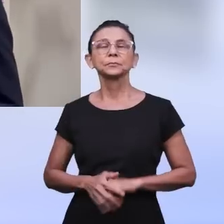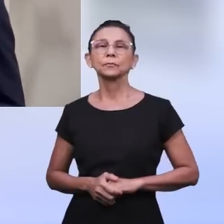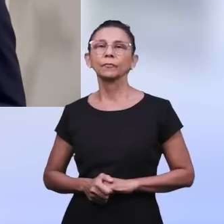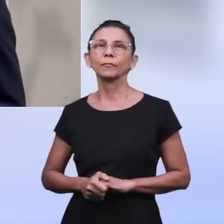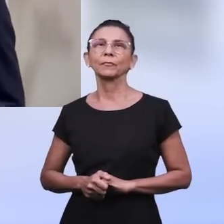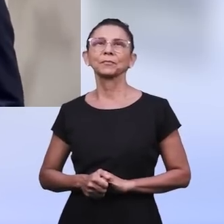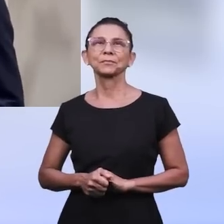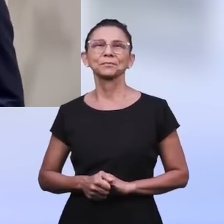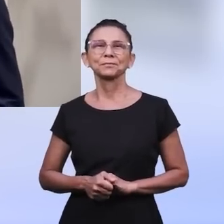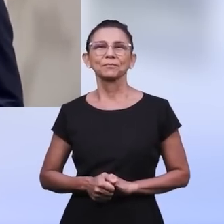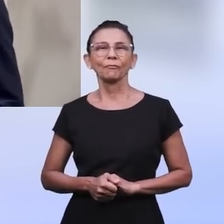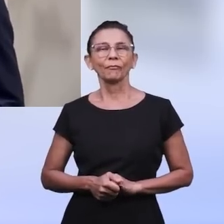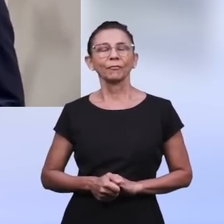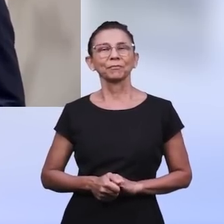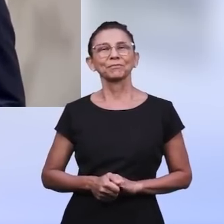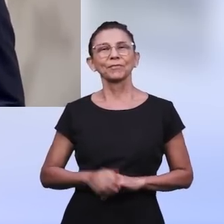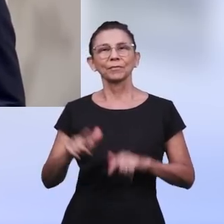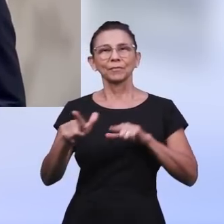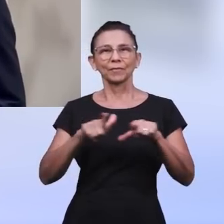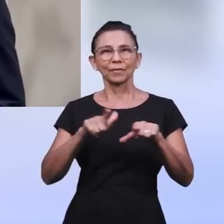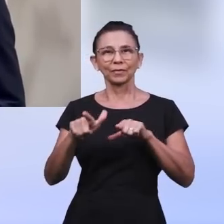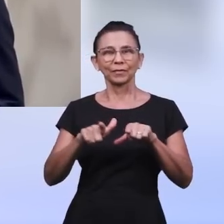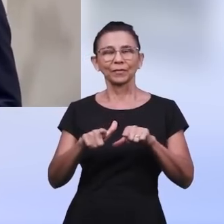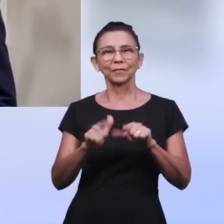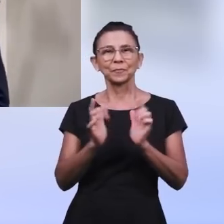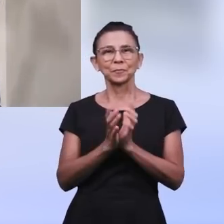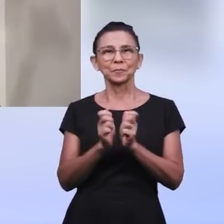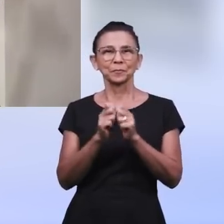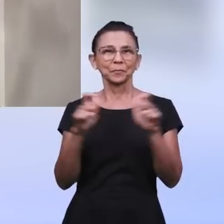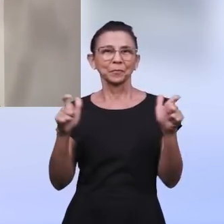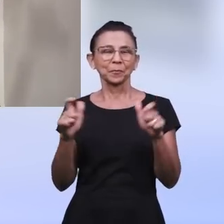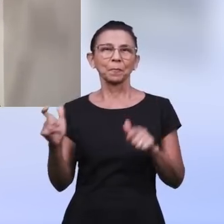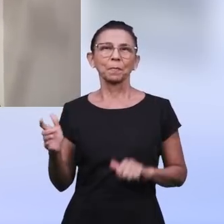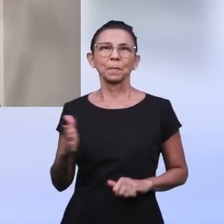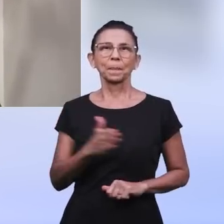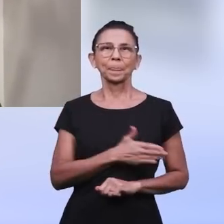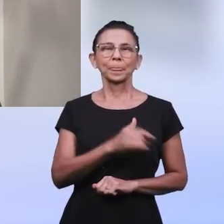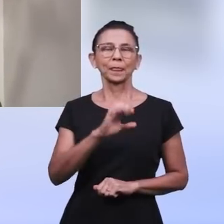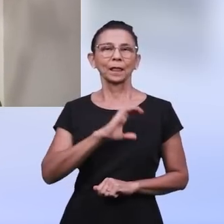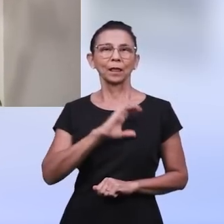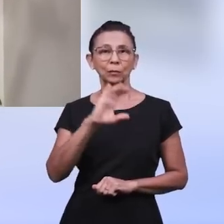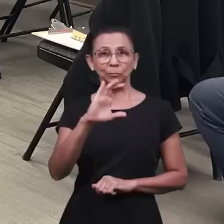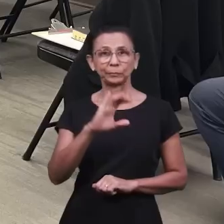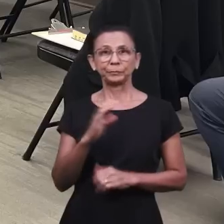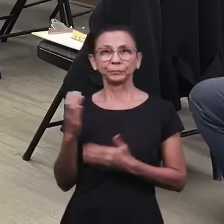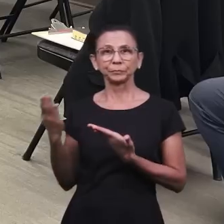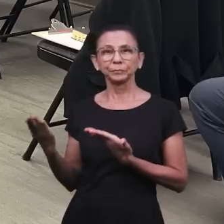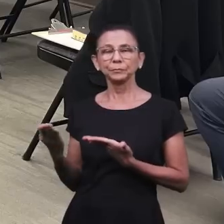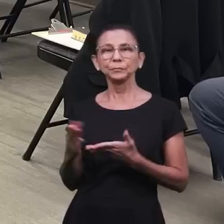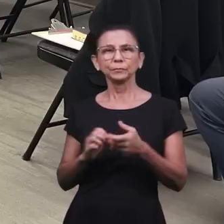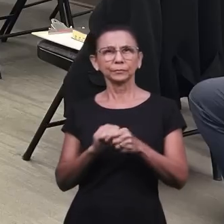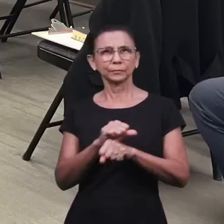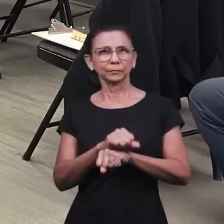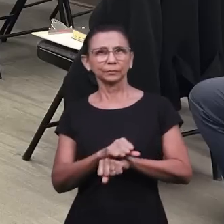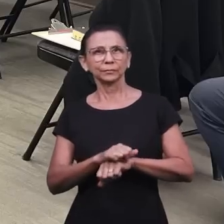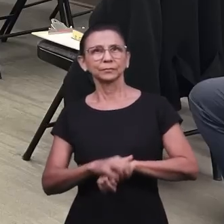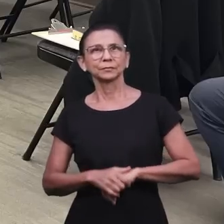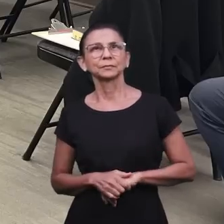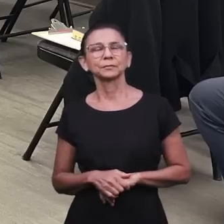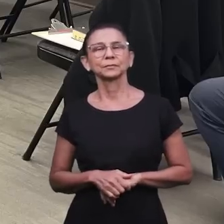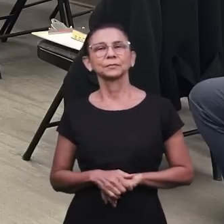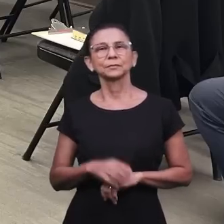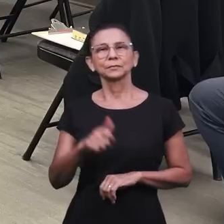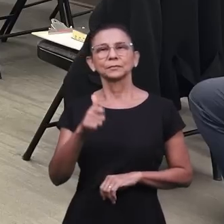instrumentistas, mais voluntários trabalhando na casa do Senhor. Amém? A paz do Senhor a todos. A paz do Senhor Jesus a todos. No Canadá, a ICM